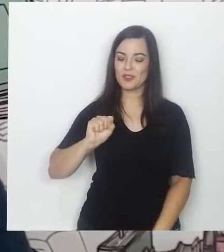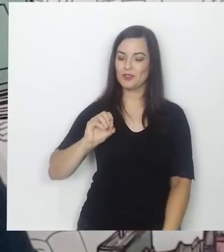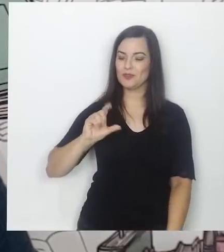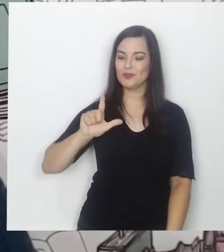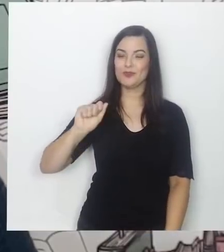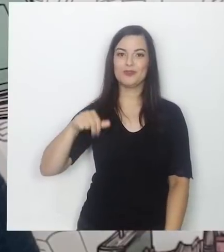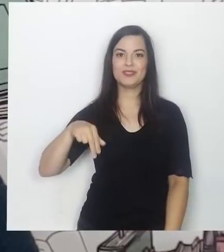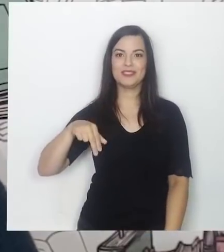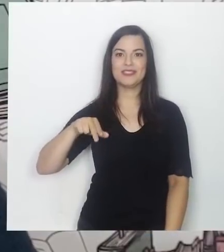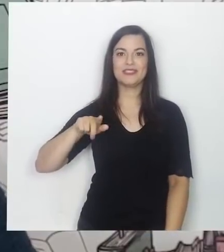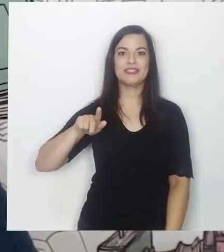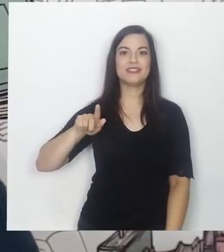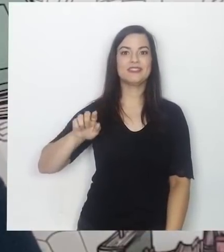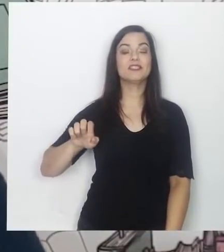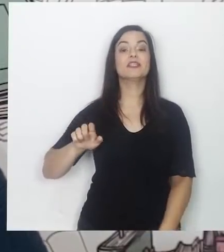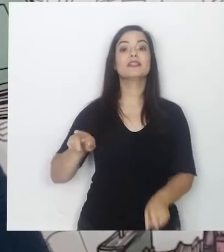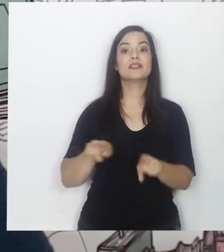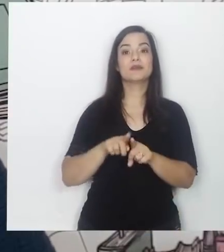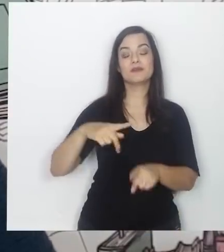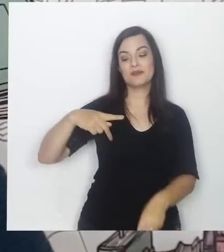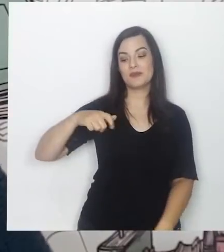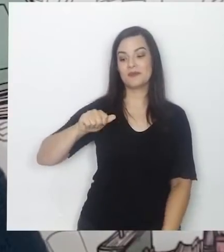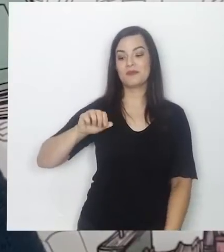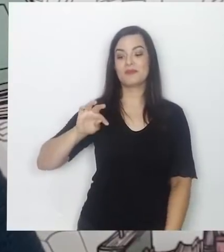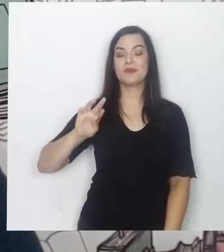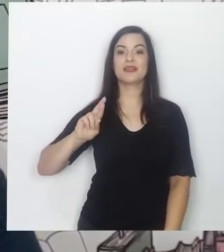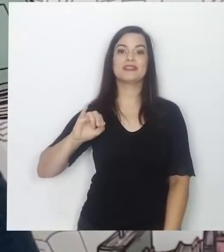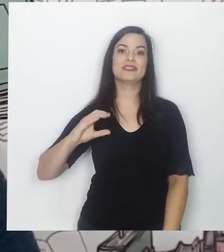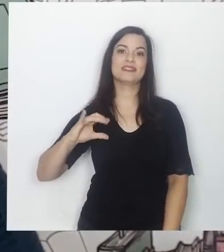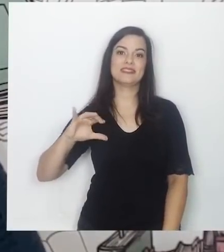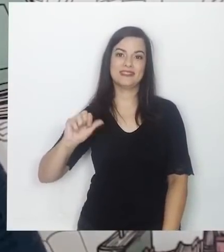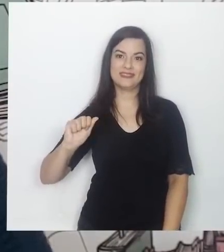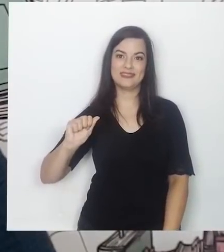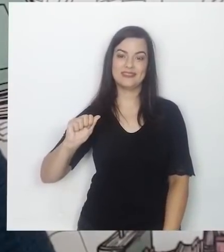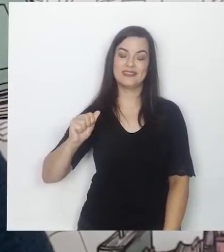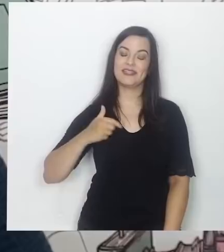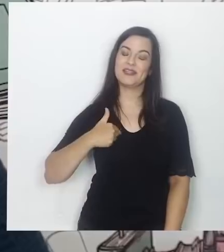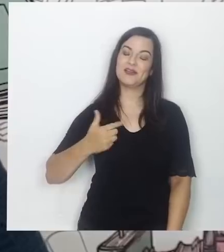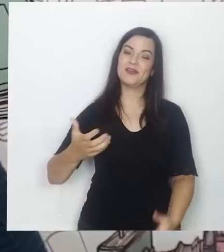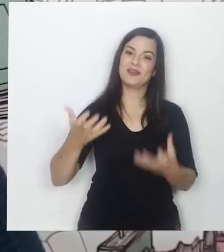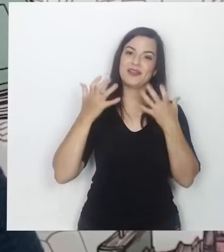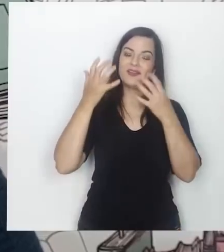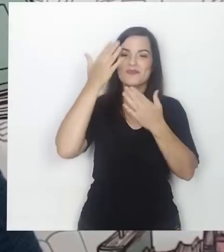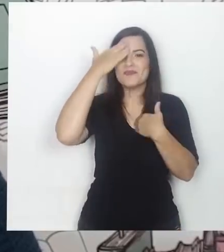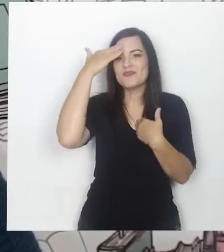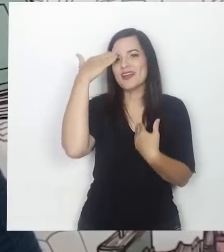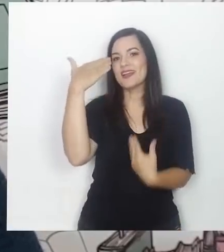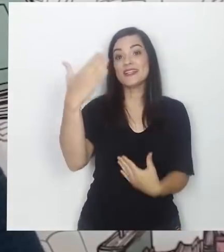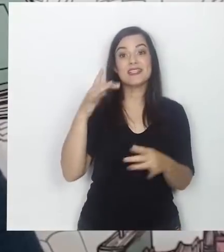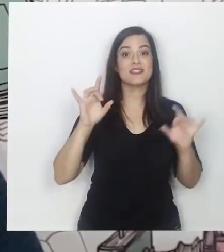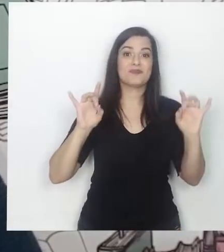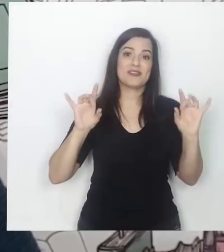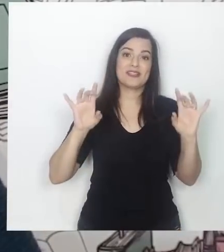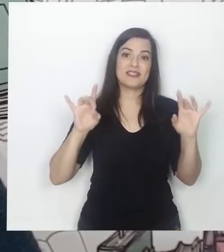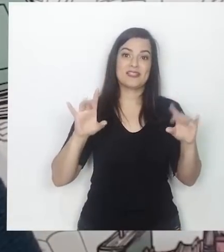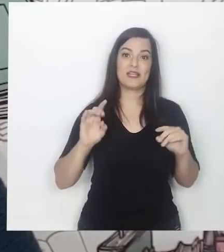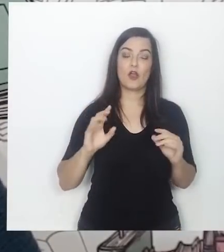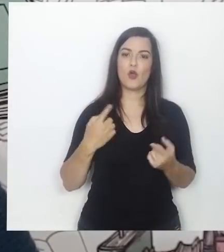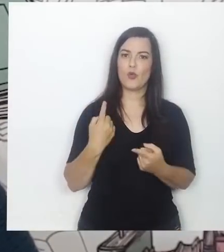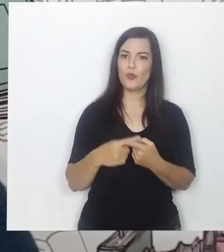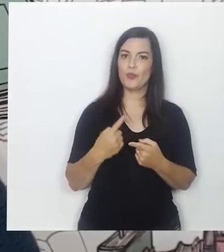Turgante Adamoli e a Patrícia Cristiane Toneto Firmo, a quem eu dedico o meu agradecimento especial, não só